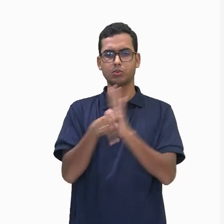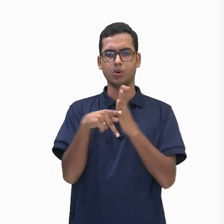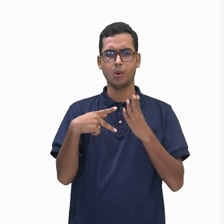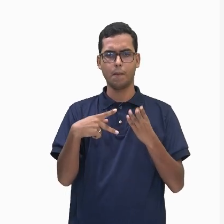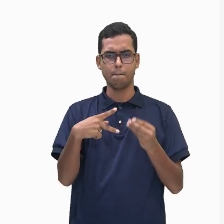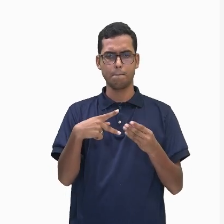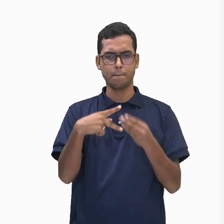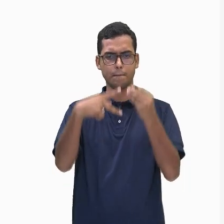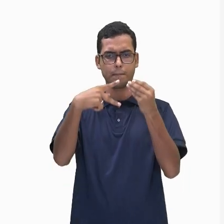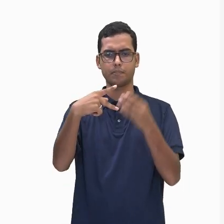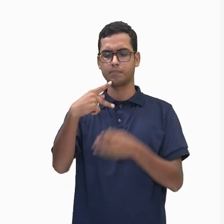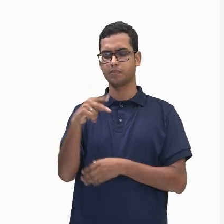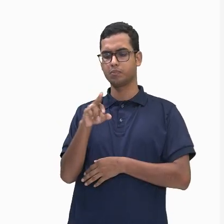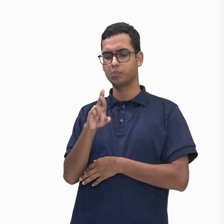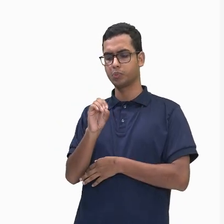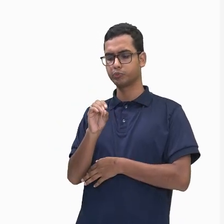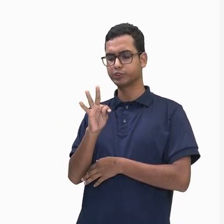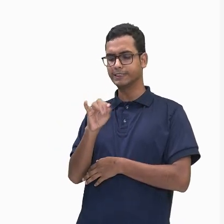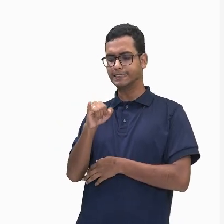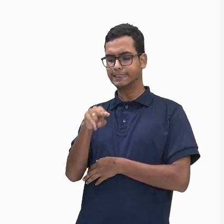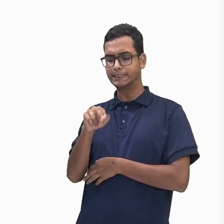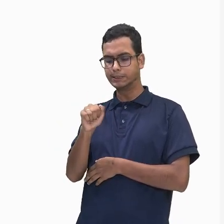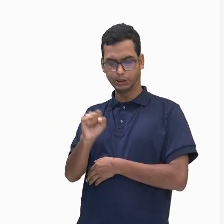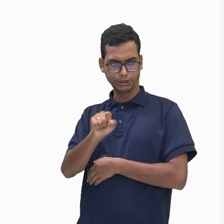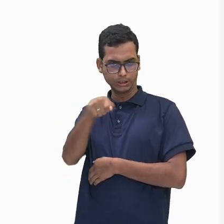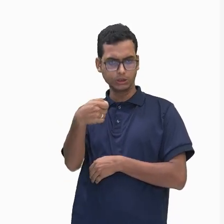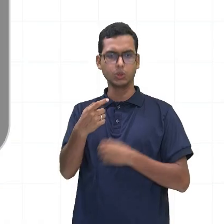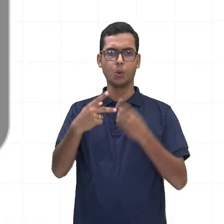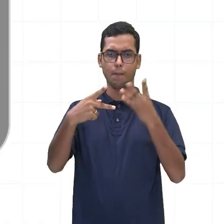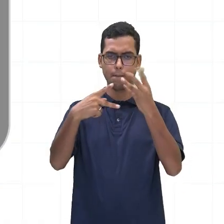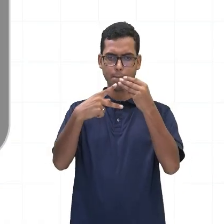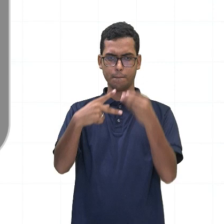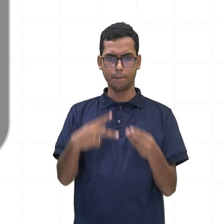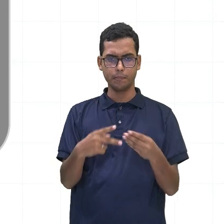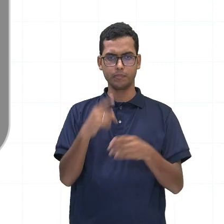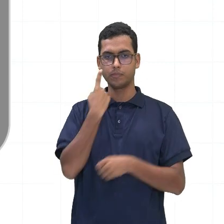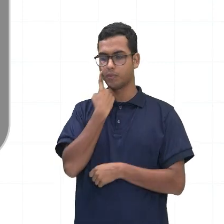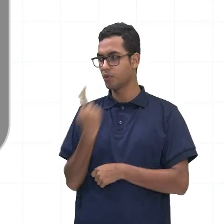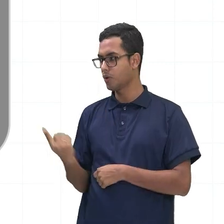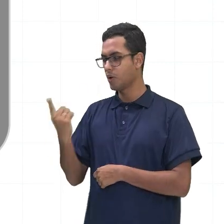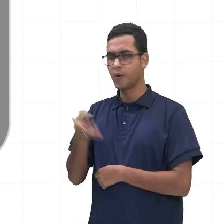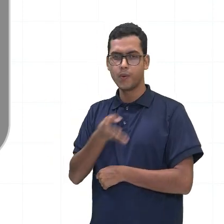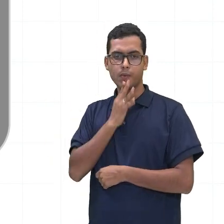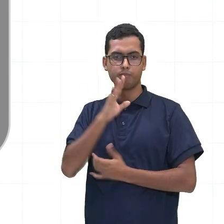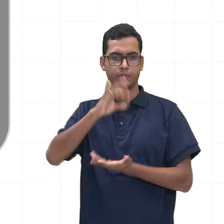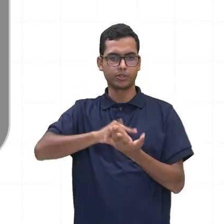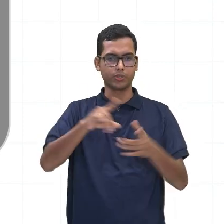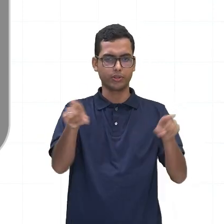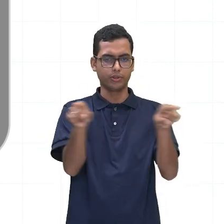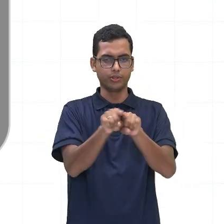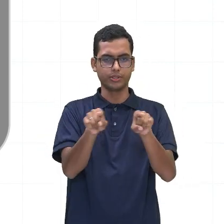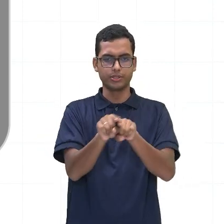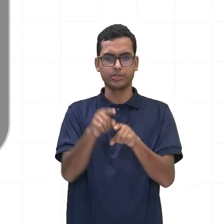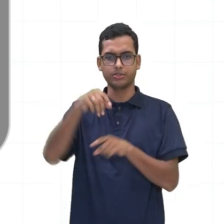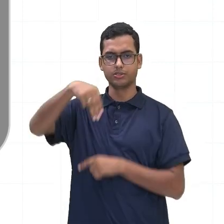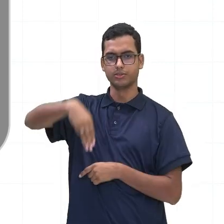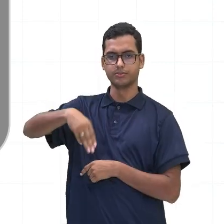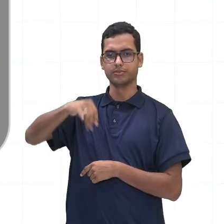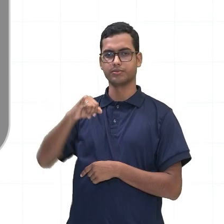nós vamos conhecer um pouquinho aí algumas dessas organelas, a começar aqui pela